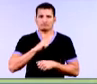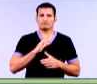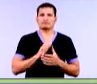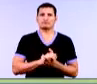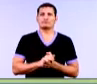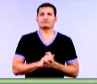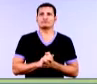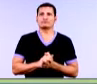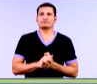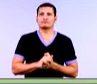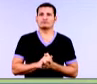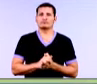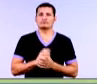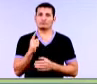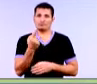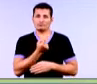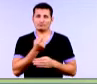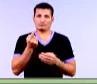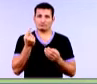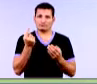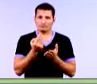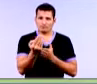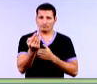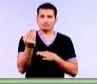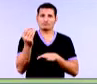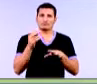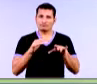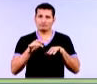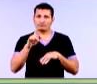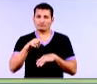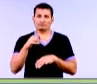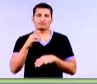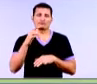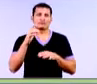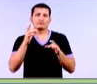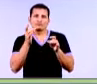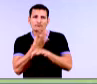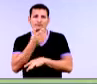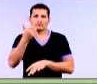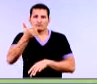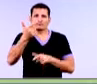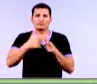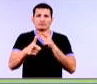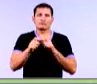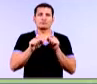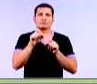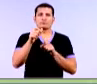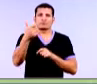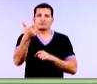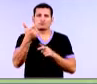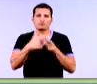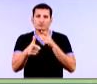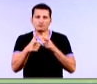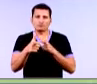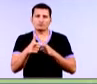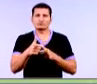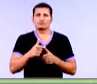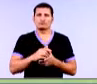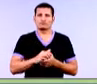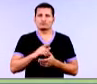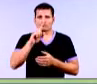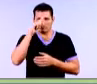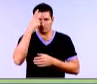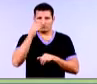começar a programar é a solução do primeiro problema. O que o primeiro problema diz? Crie um algoritmo de pseudocódigo